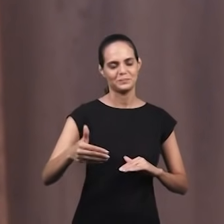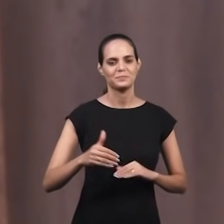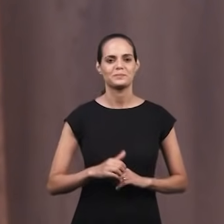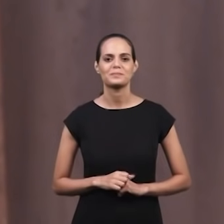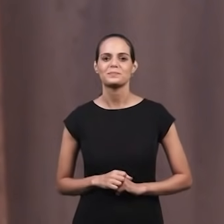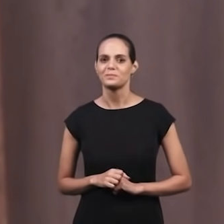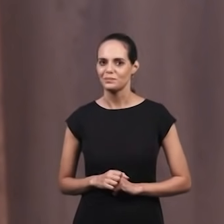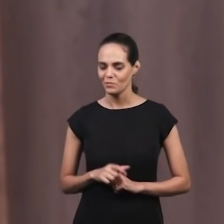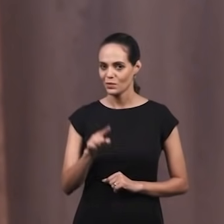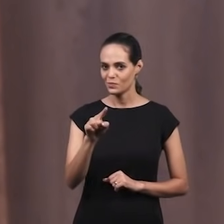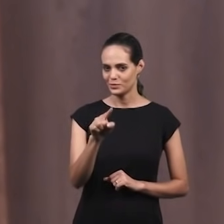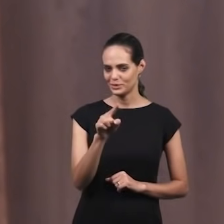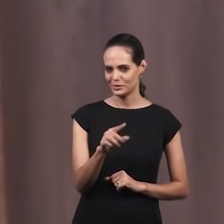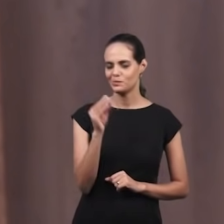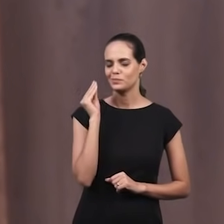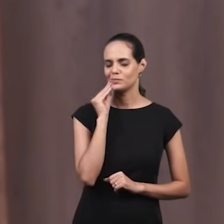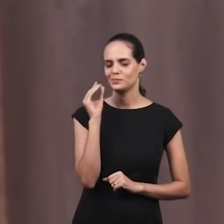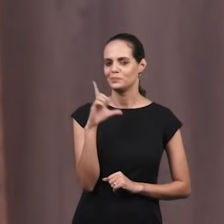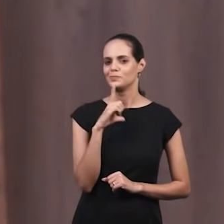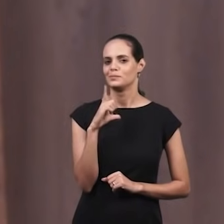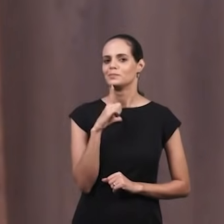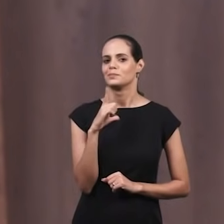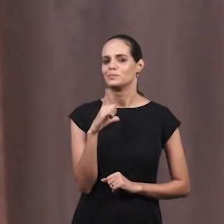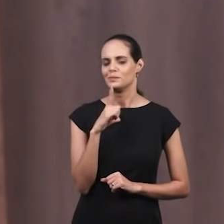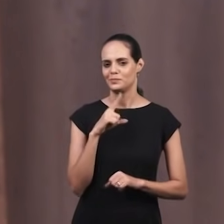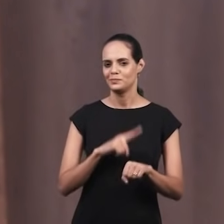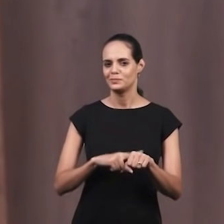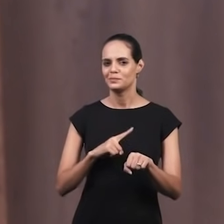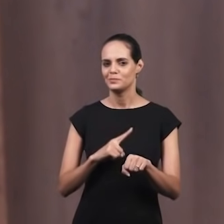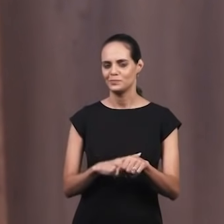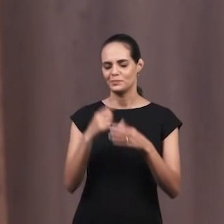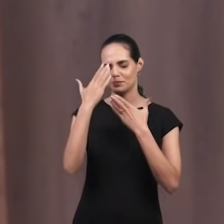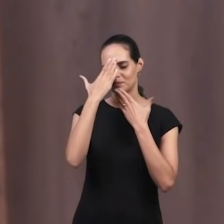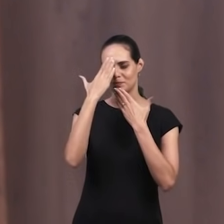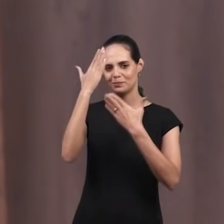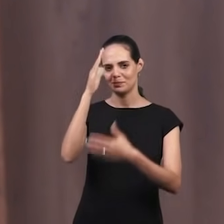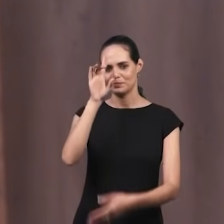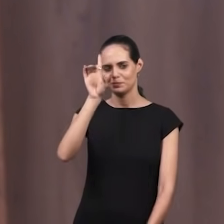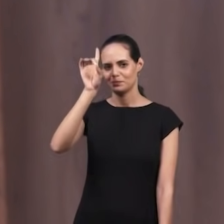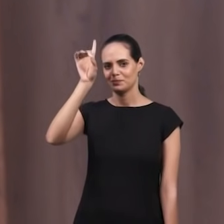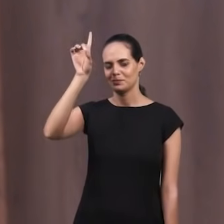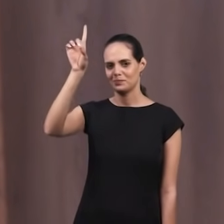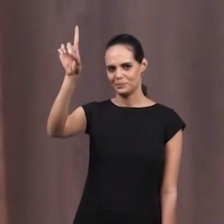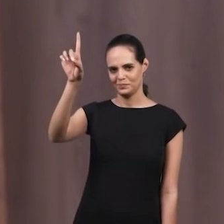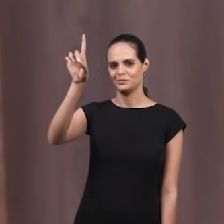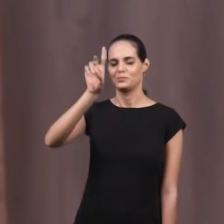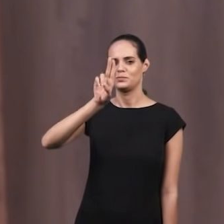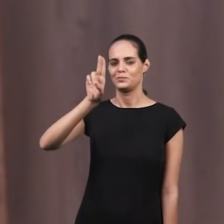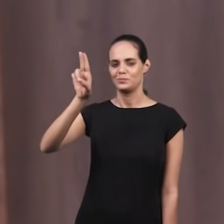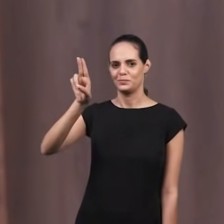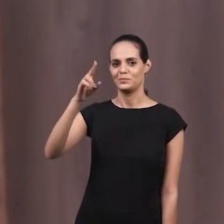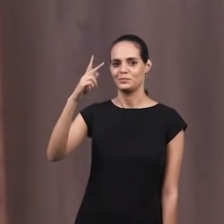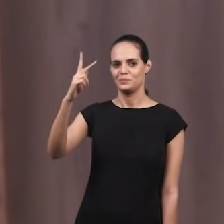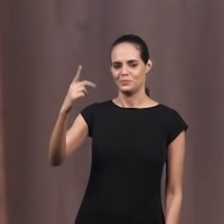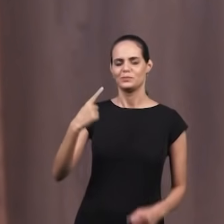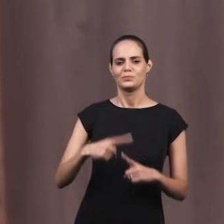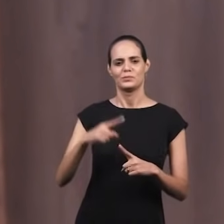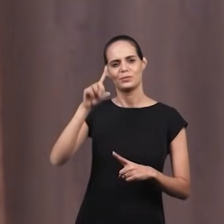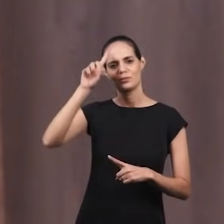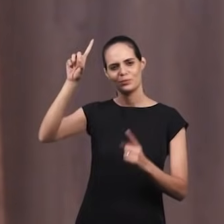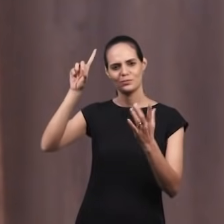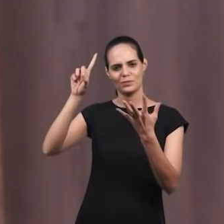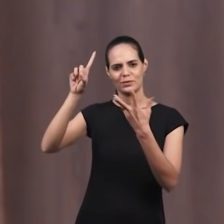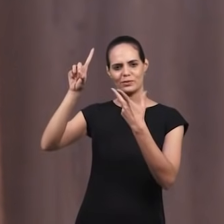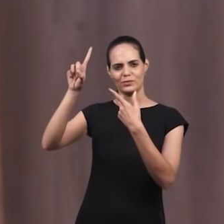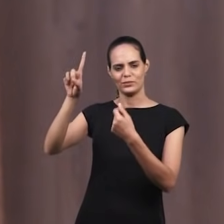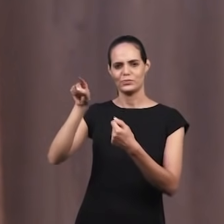tem a oportunidade de participar desse momento, de agradecer a Deus, de glorificar o seu nome pelo Deus maravilhoso que Ele é. Se você ainda